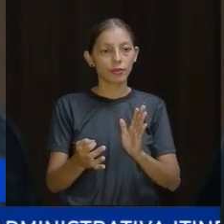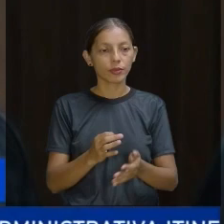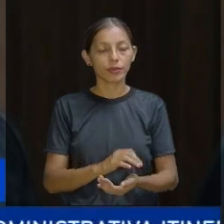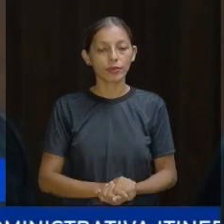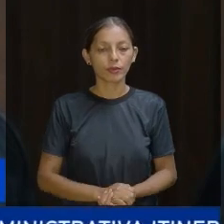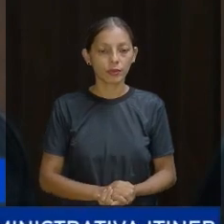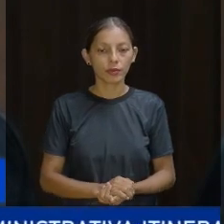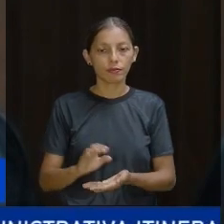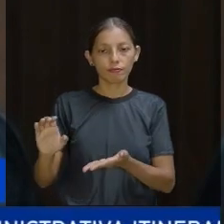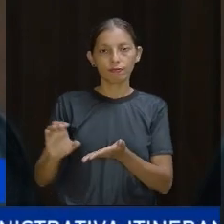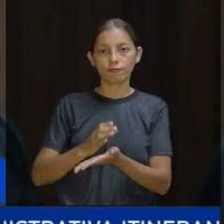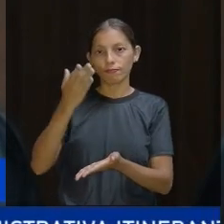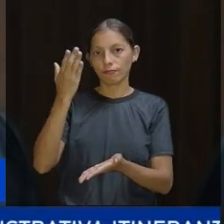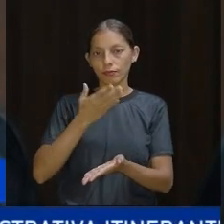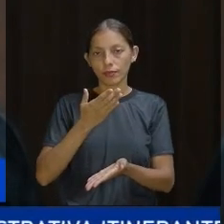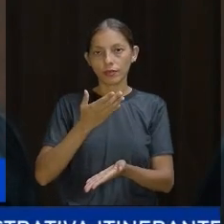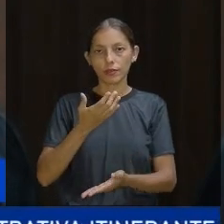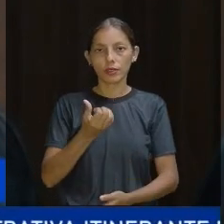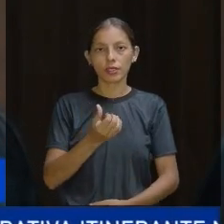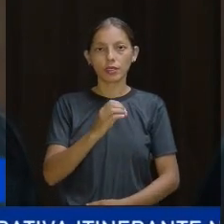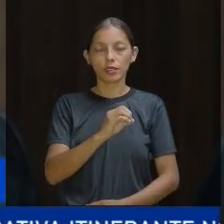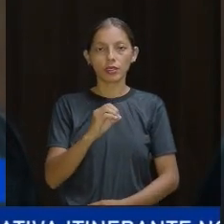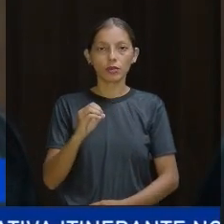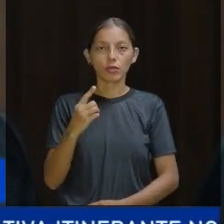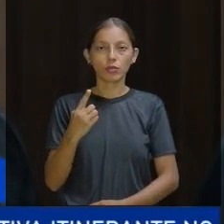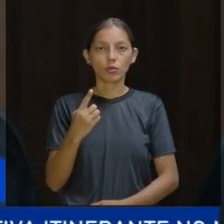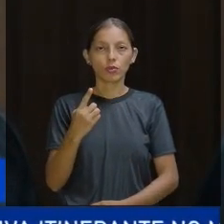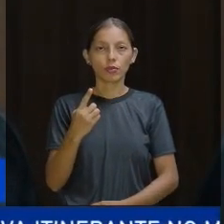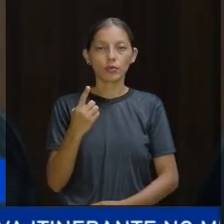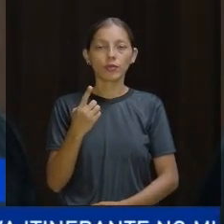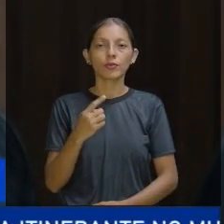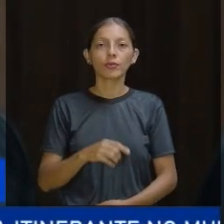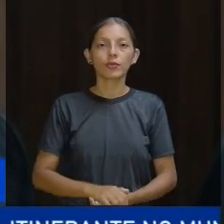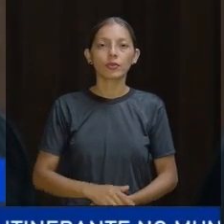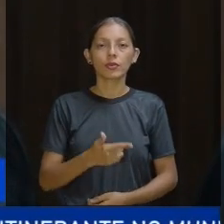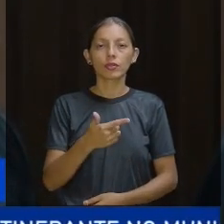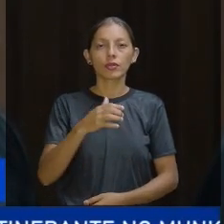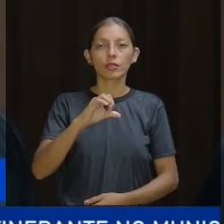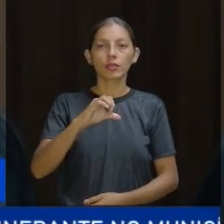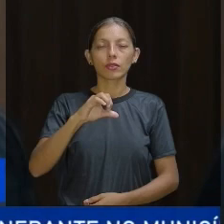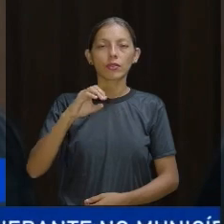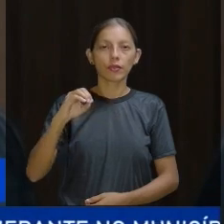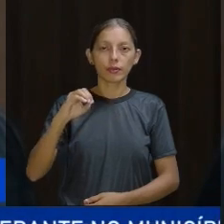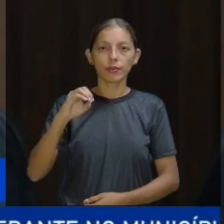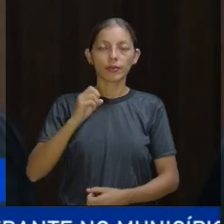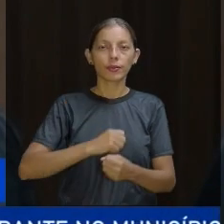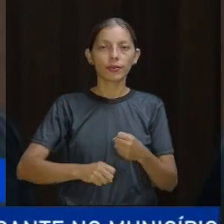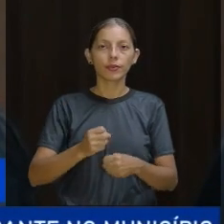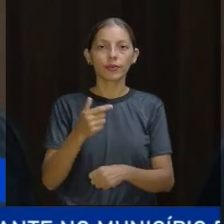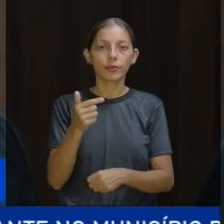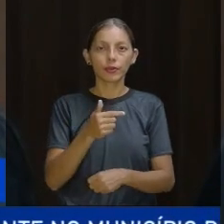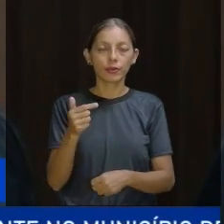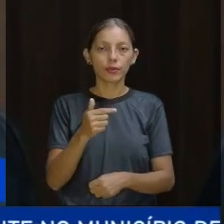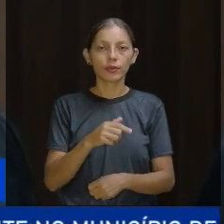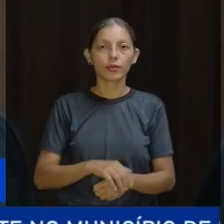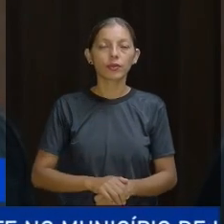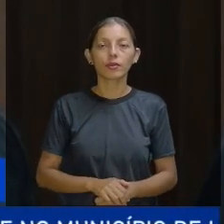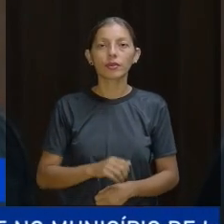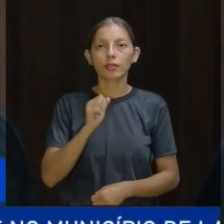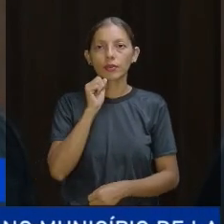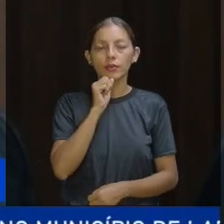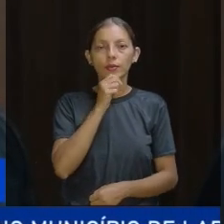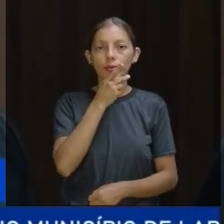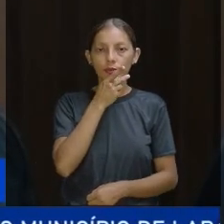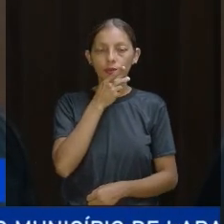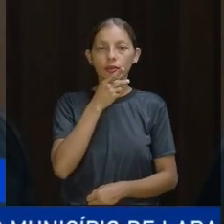eleitorais 601.090 de 2022, origem Macapá. O relator é o juiz Paulo Madeira. O embargante